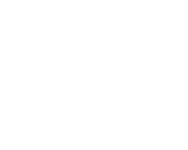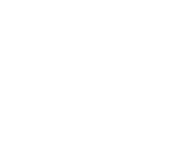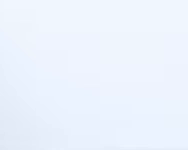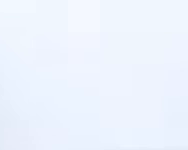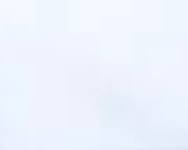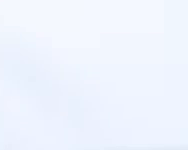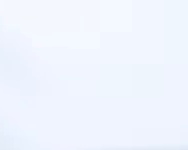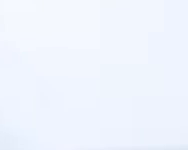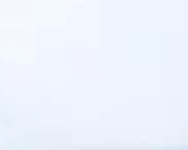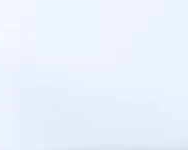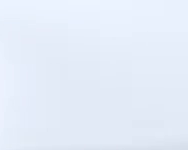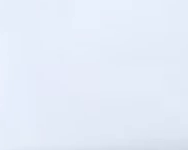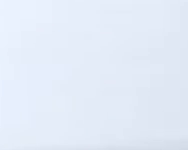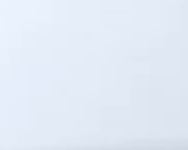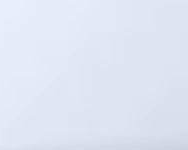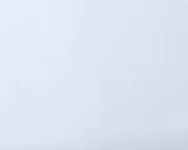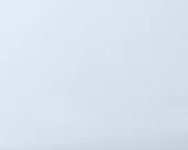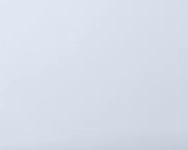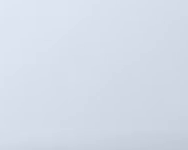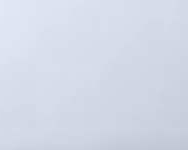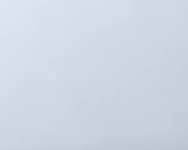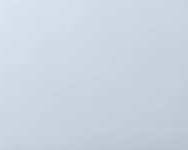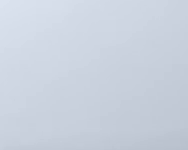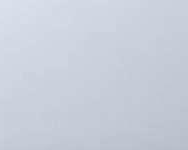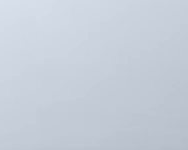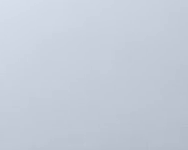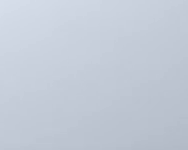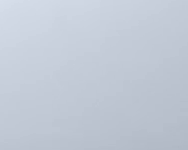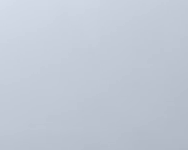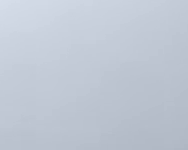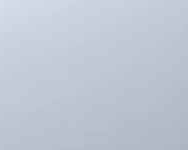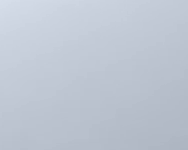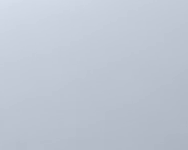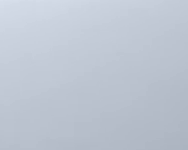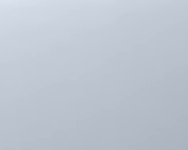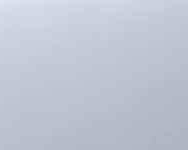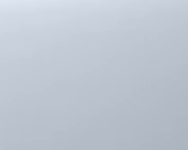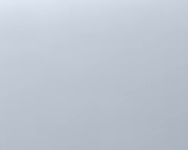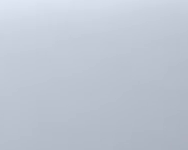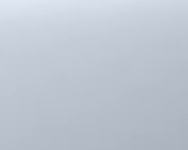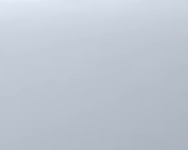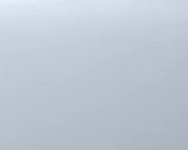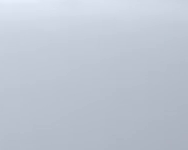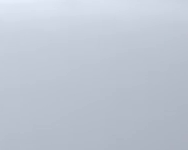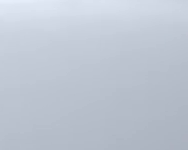nosso valor. Se me chamam de deficiente, se